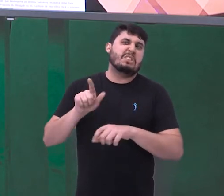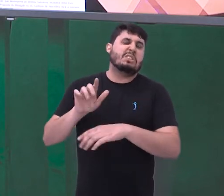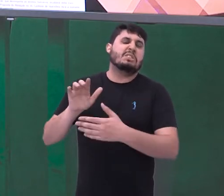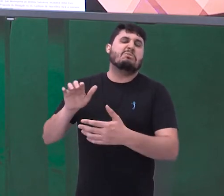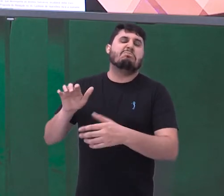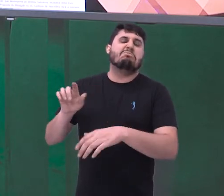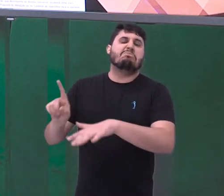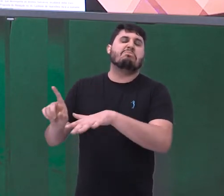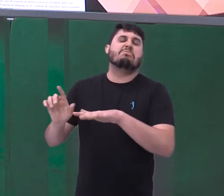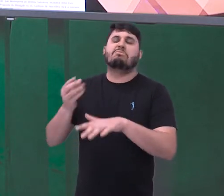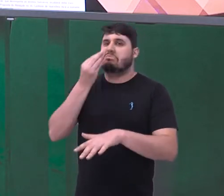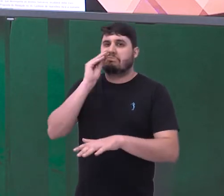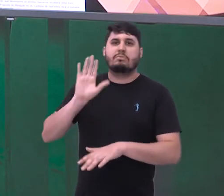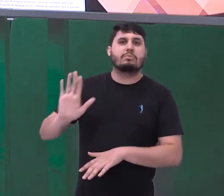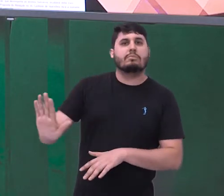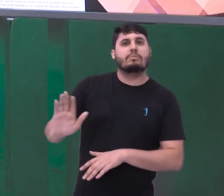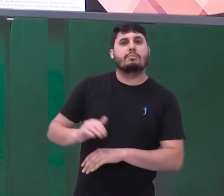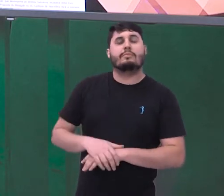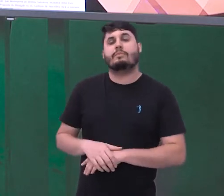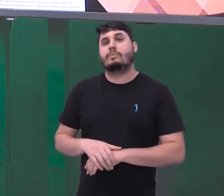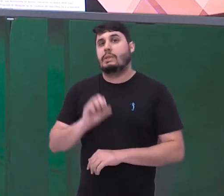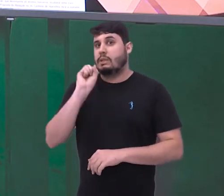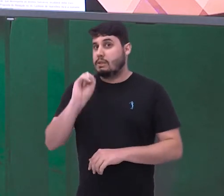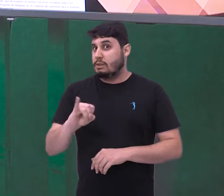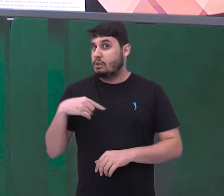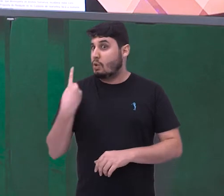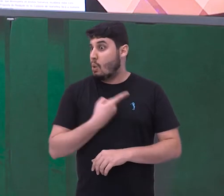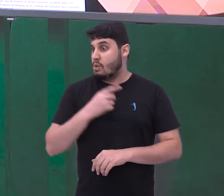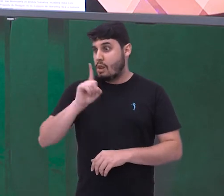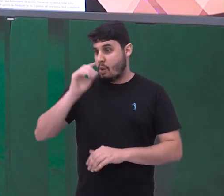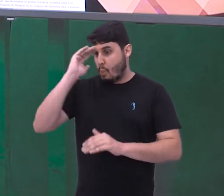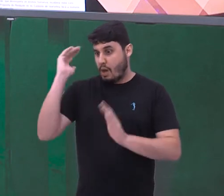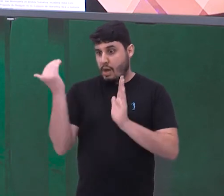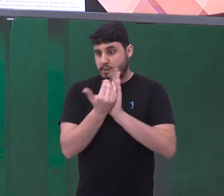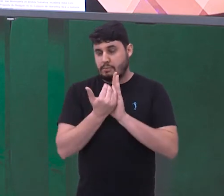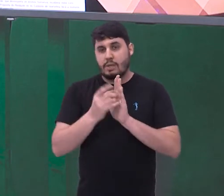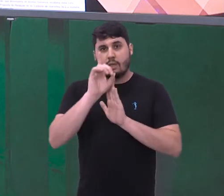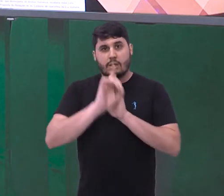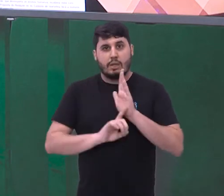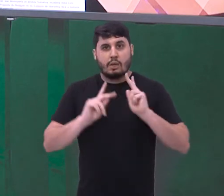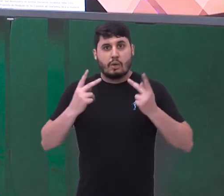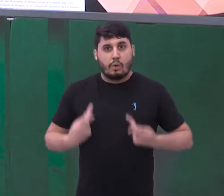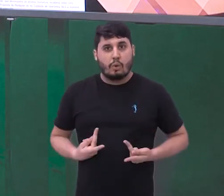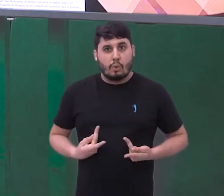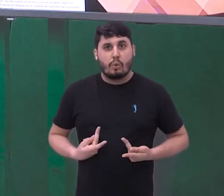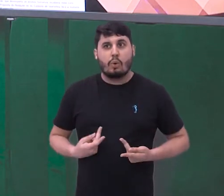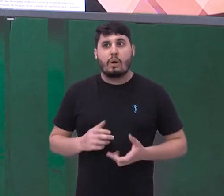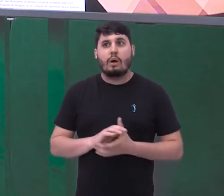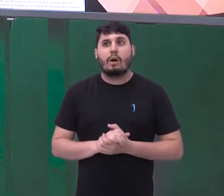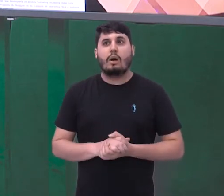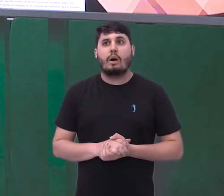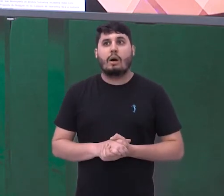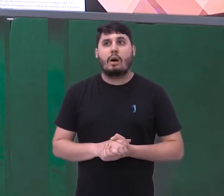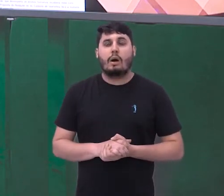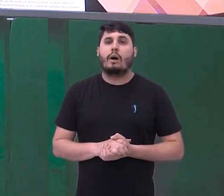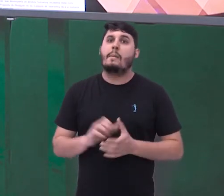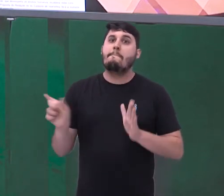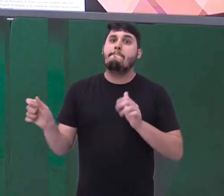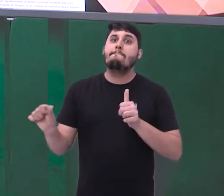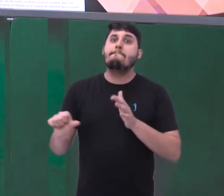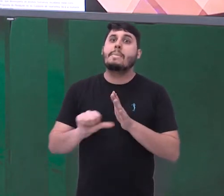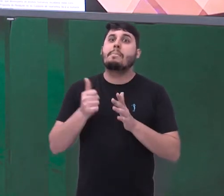existir. Quando a gente desrespeita os direitos humanos, a primeira coisa que a gente fez foi